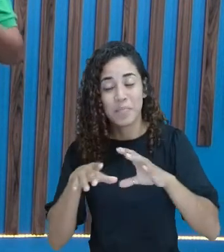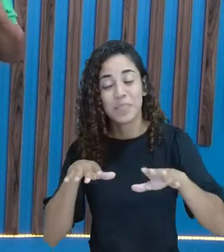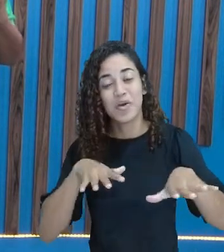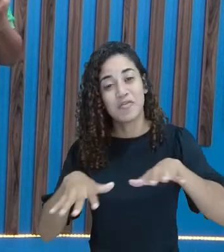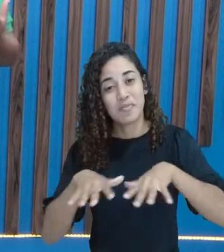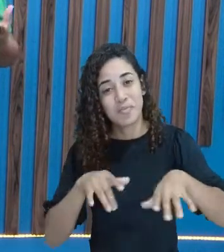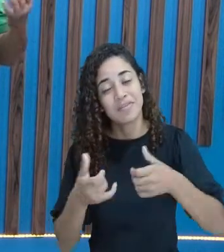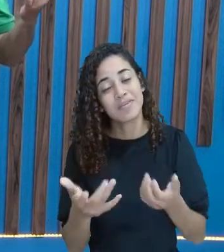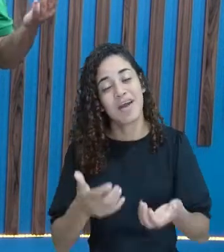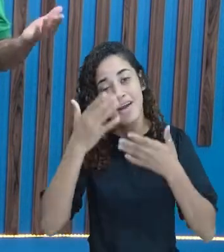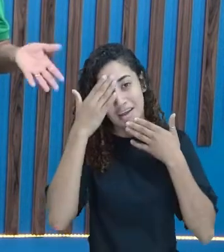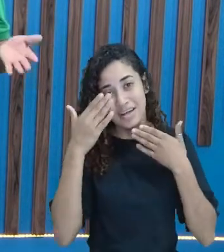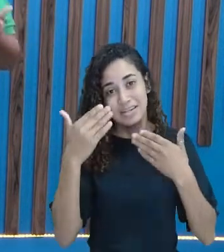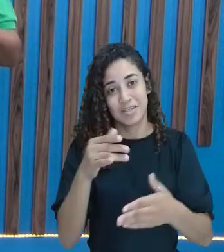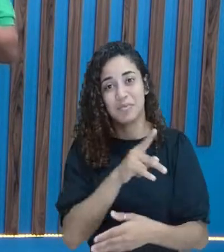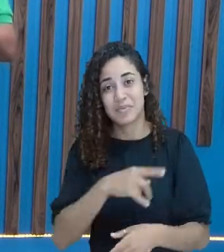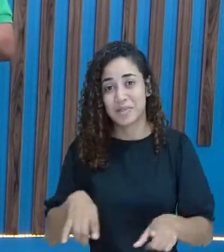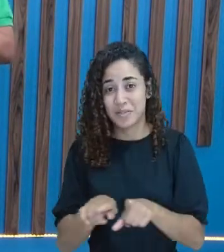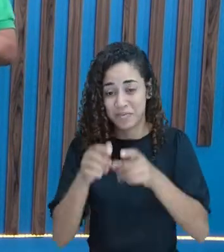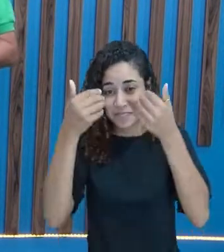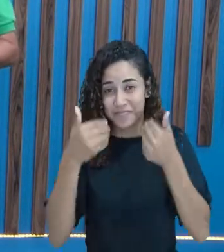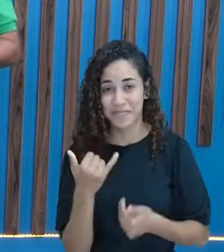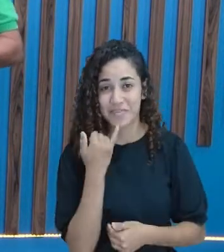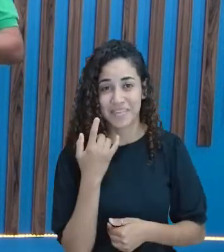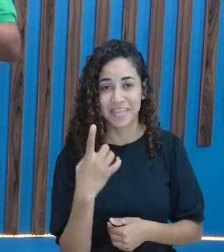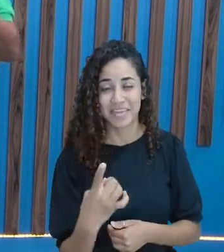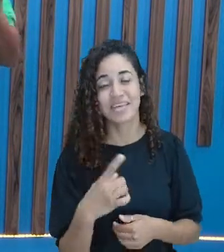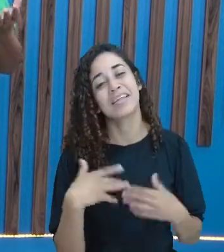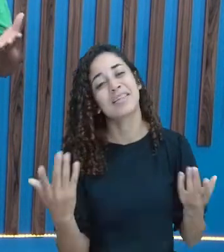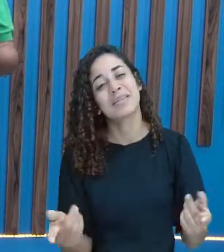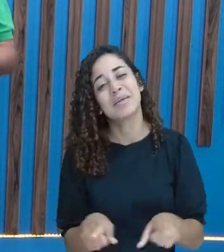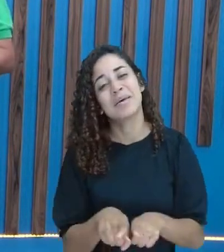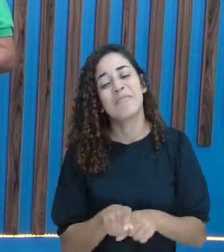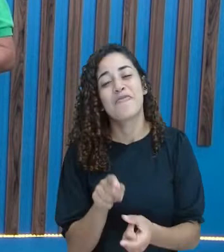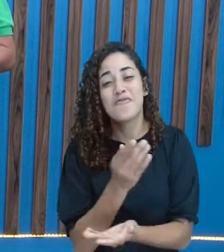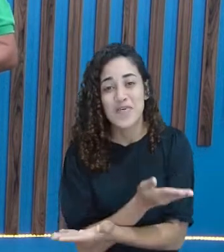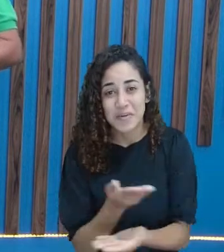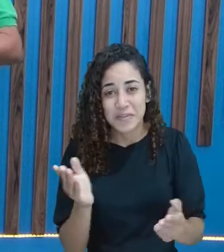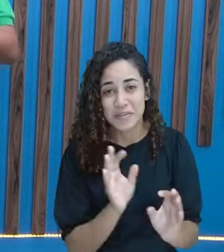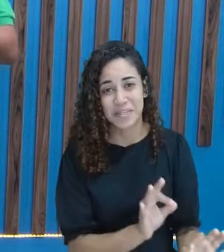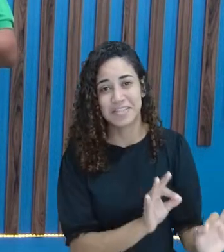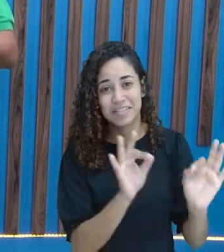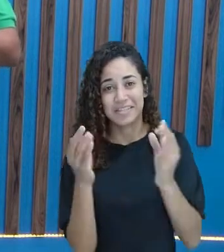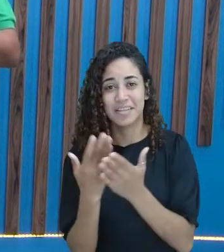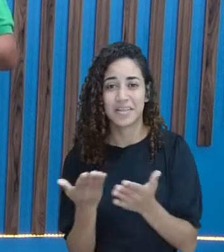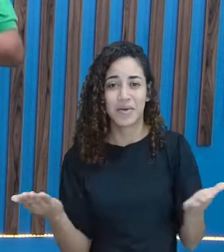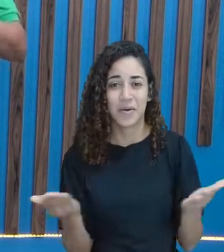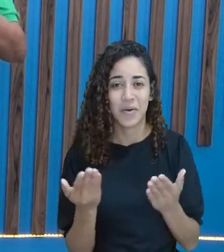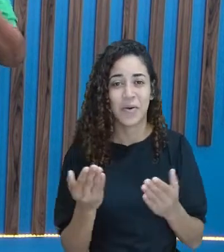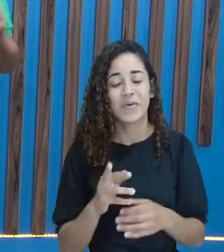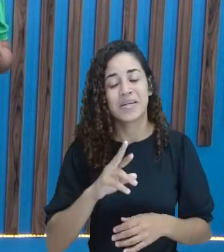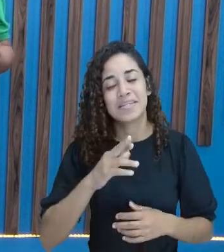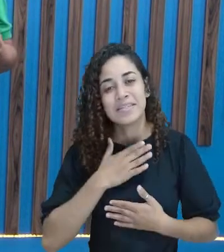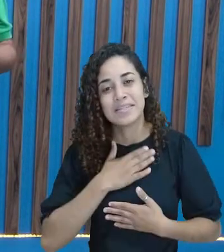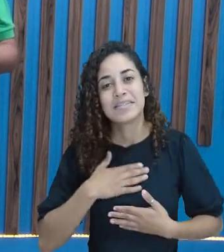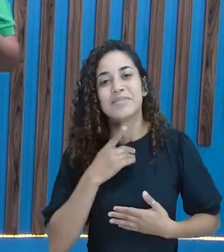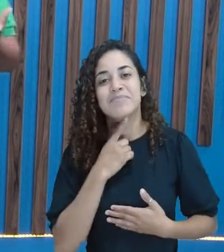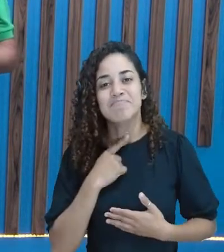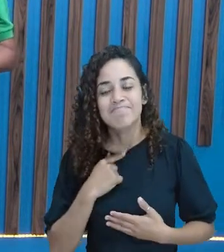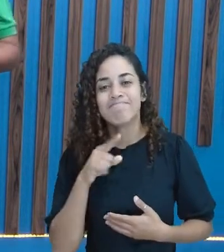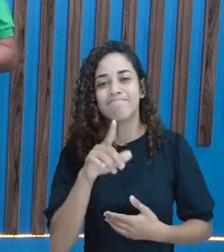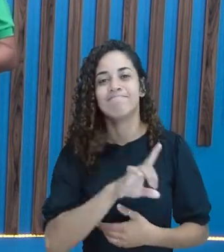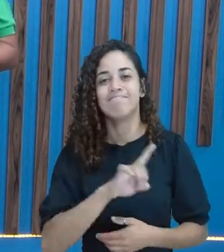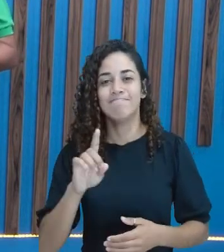Quero agradecer a professora Verônica e a Ingrid. E a vocês que estavam aí até agora. Desejo a vocês um ótimo dia